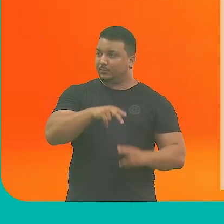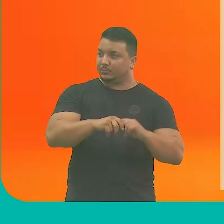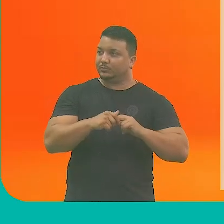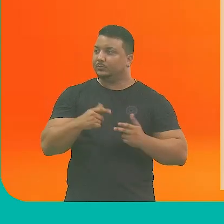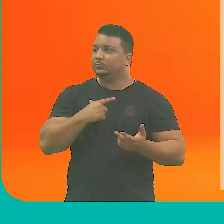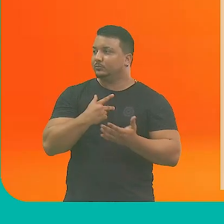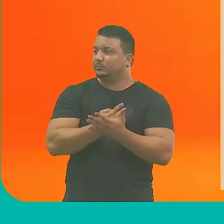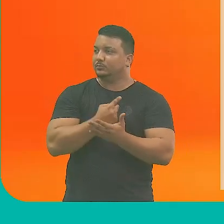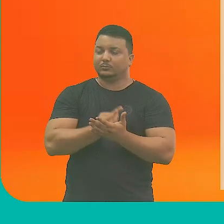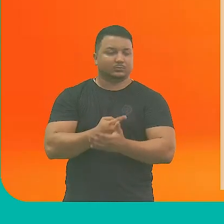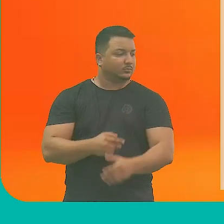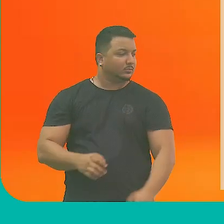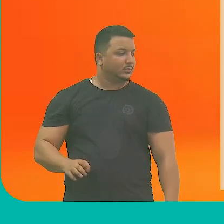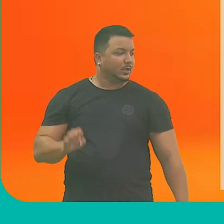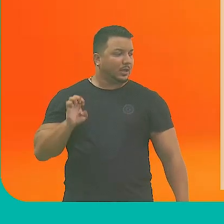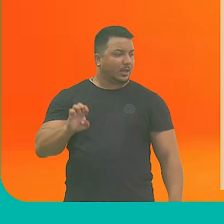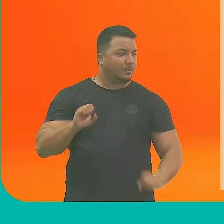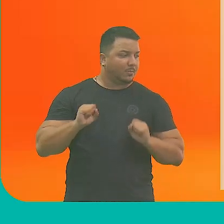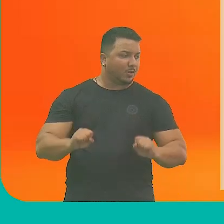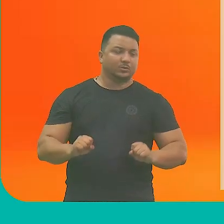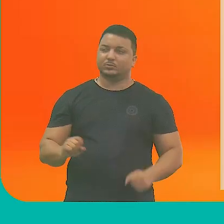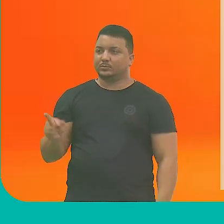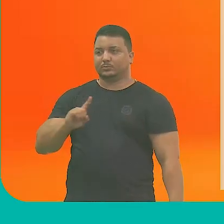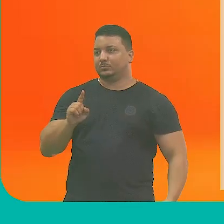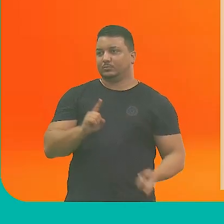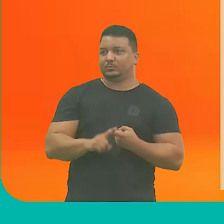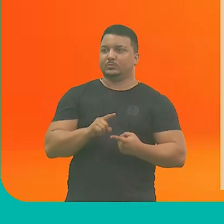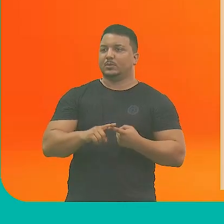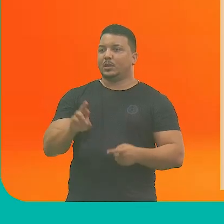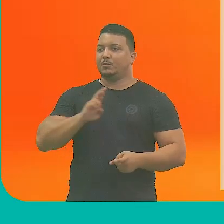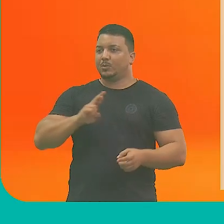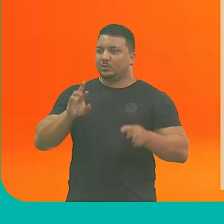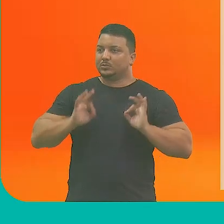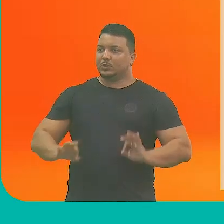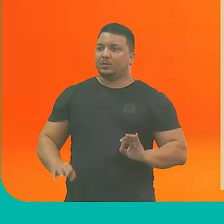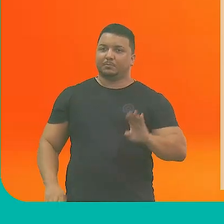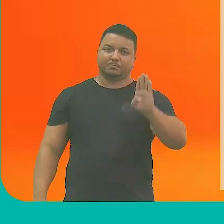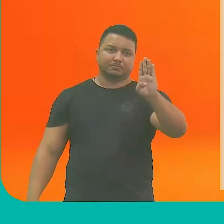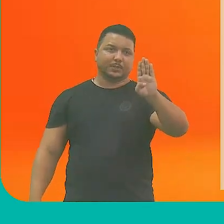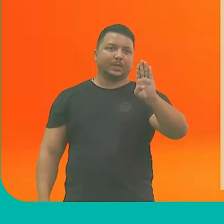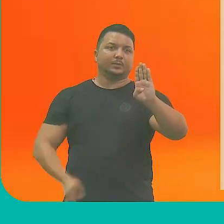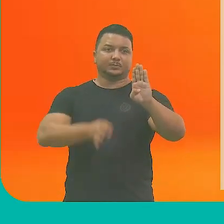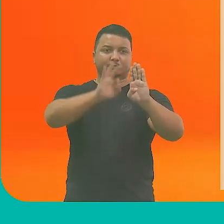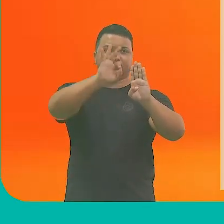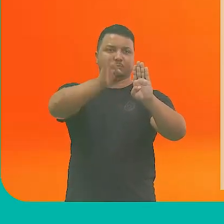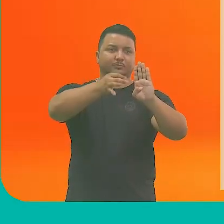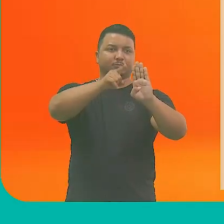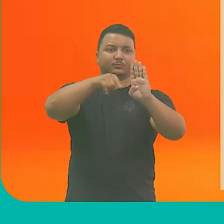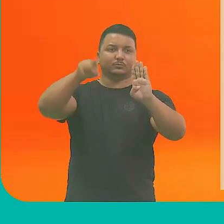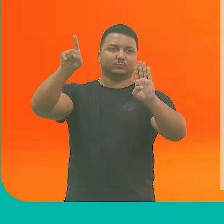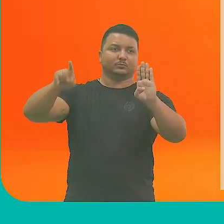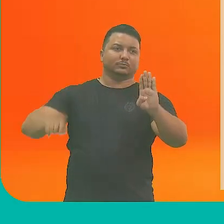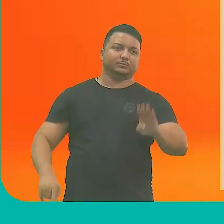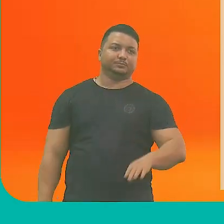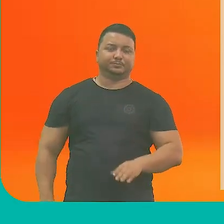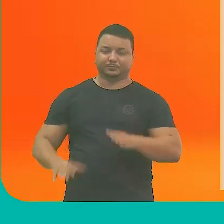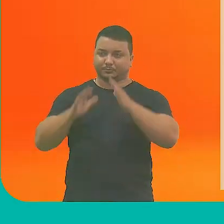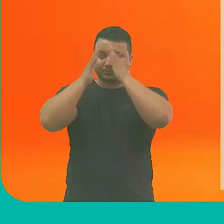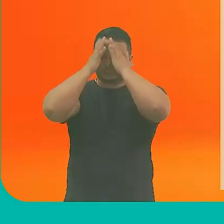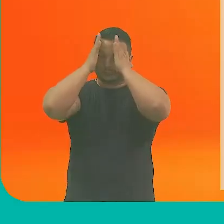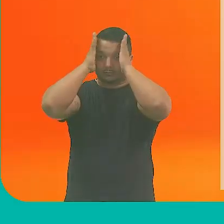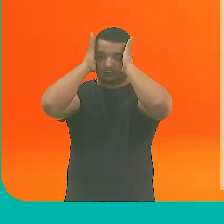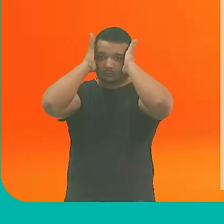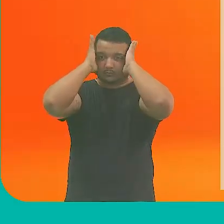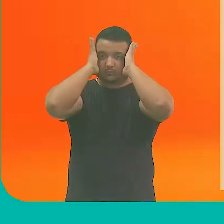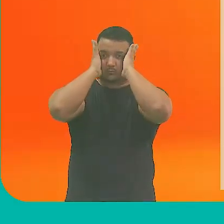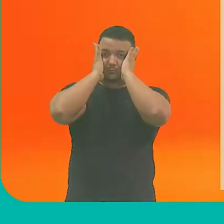constante. E pode ser o item E? Também não. Então já dá para marcar como item correto o item o quê? B, ó.